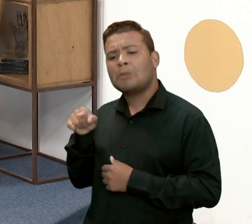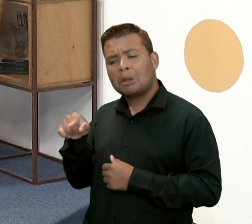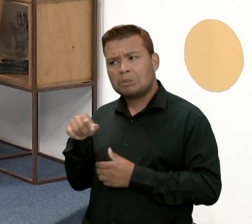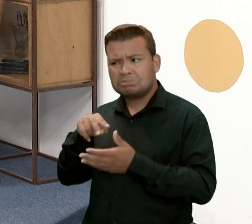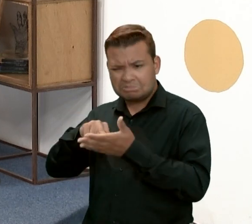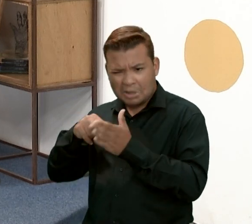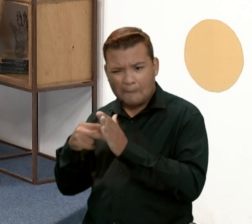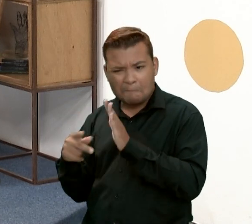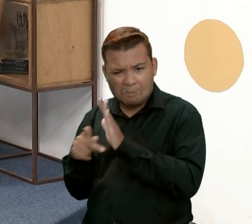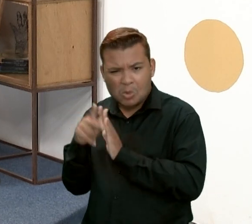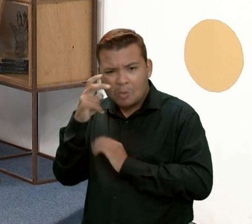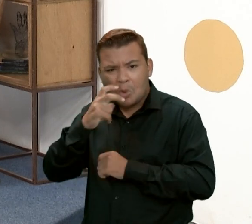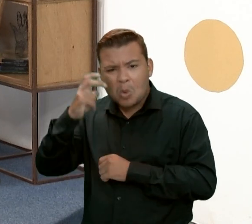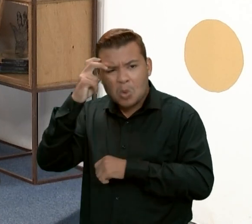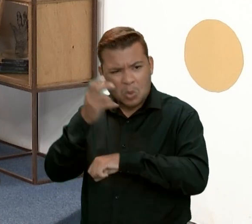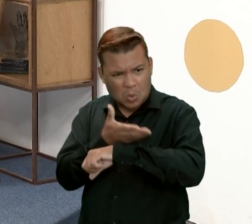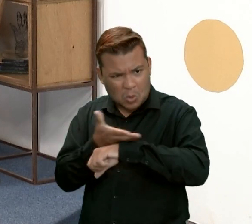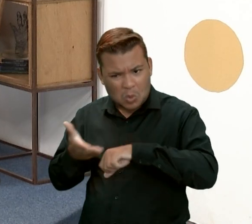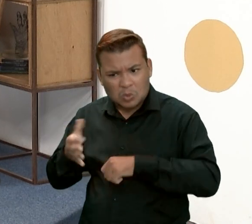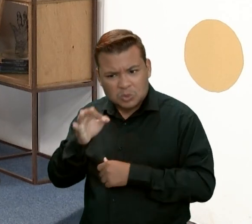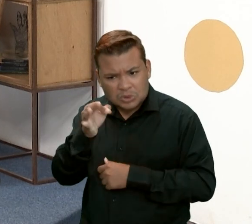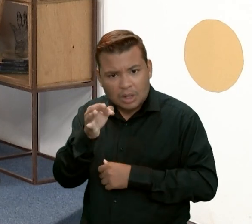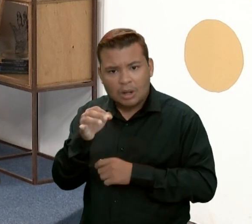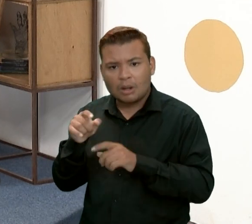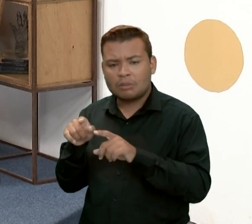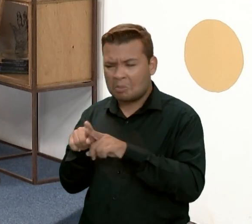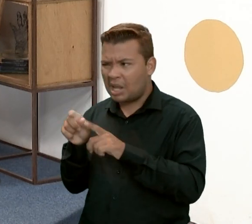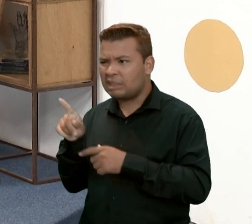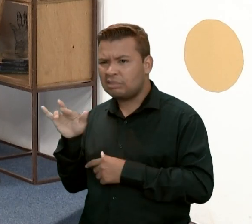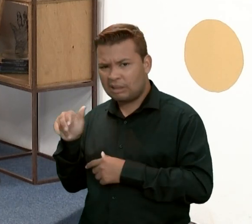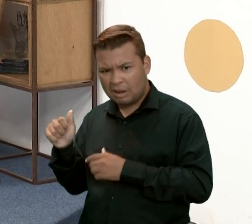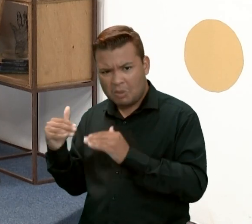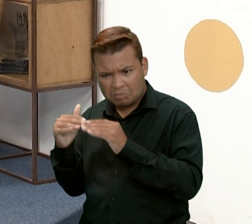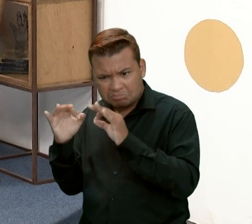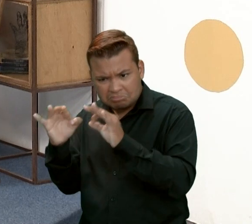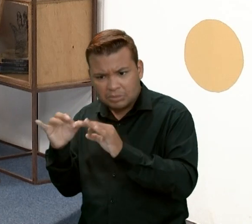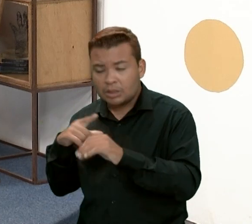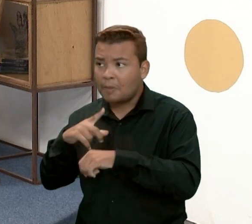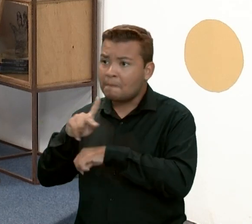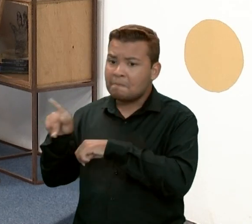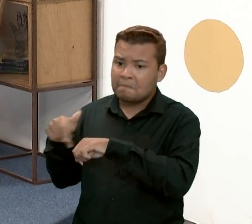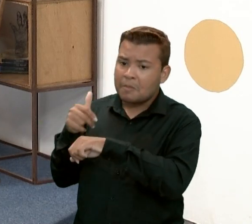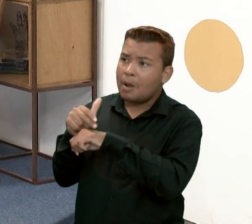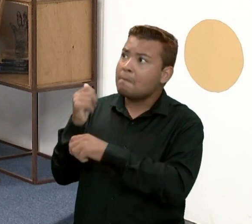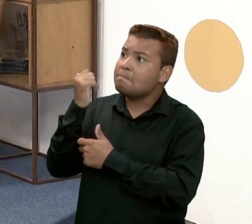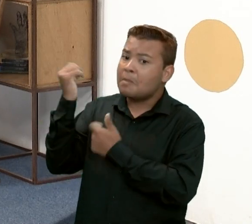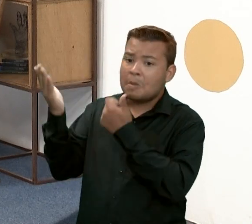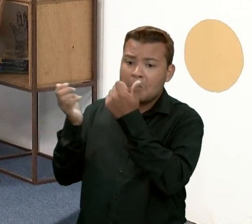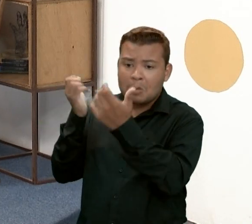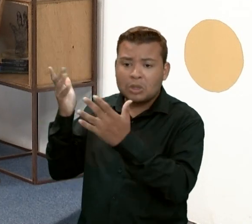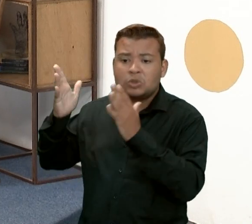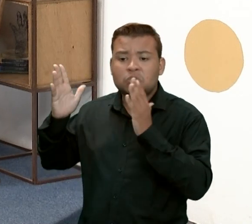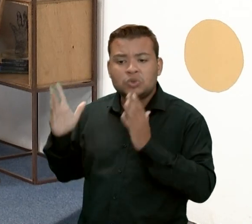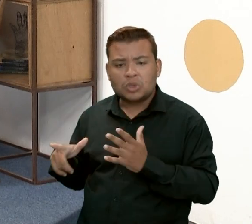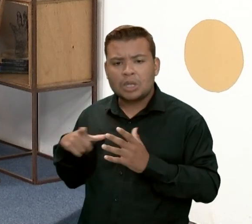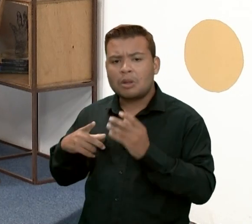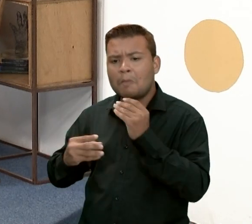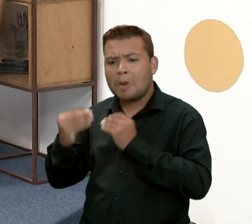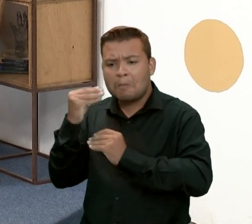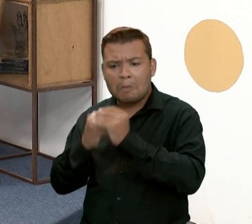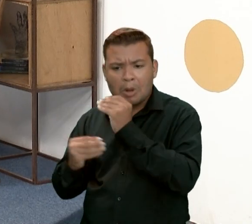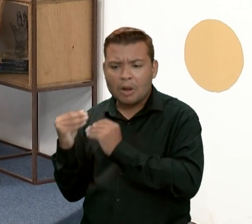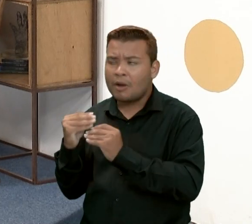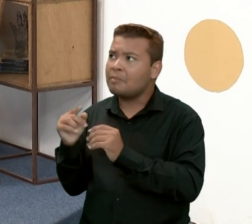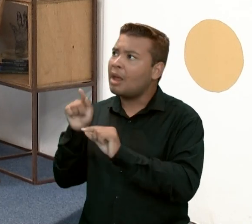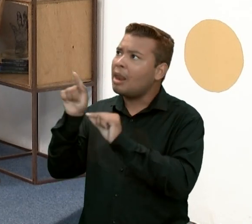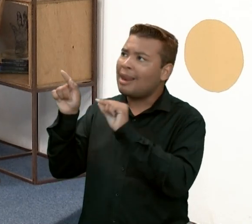cultural, né, professora Adriana também. A gente percebe que em outros países muitas outras coisas já são consumidas. No Brasil a